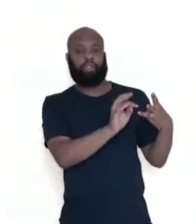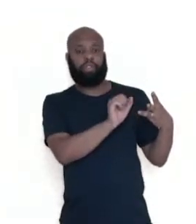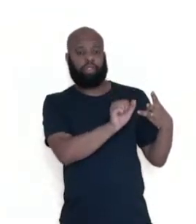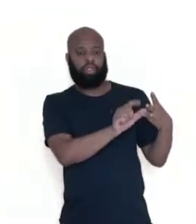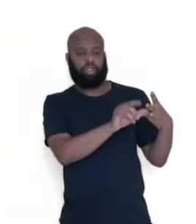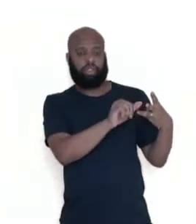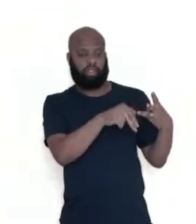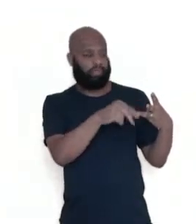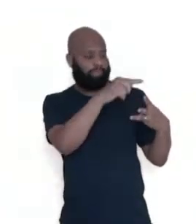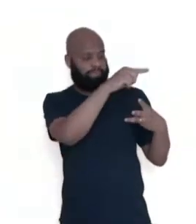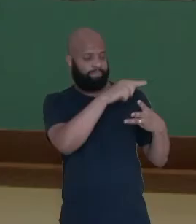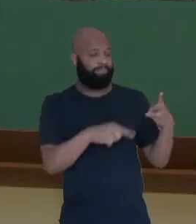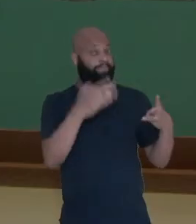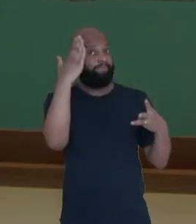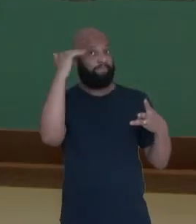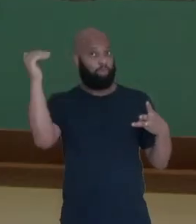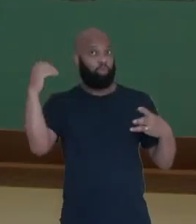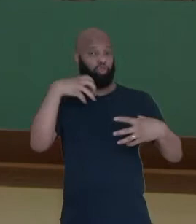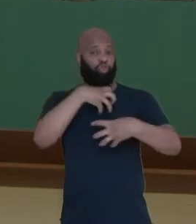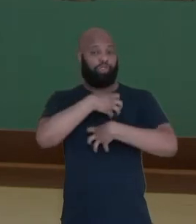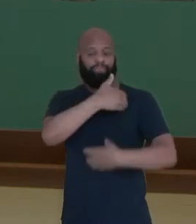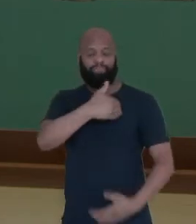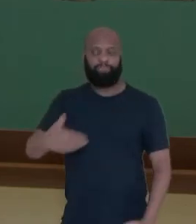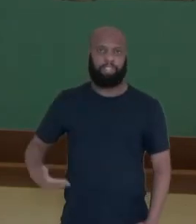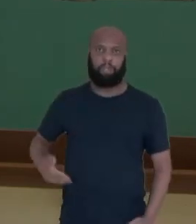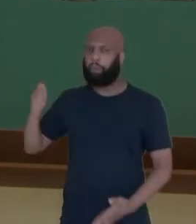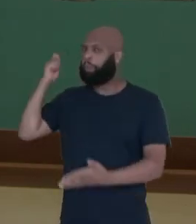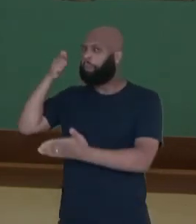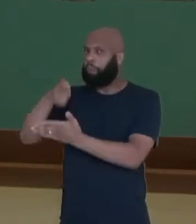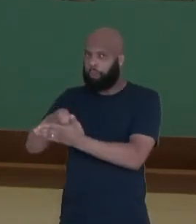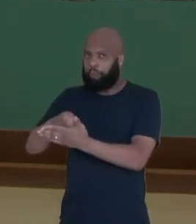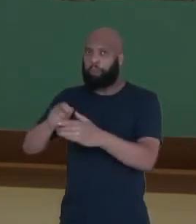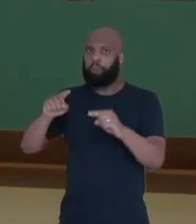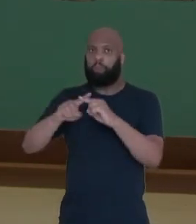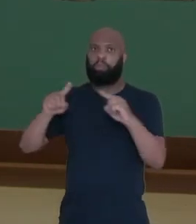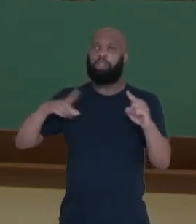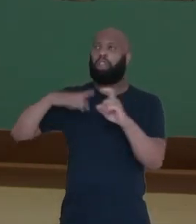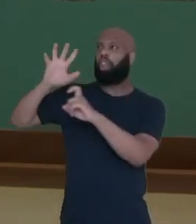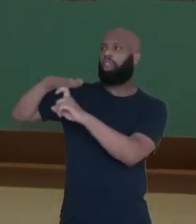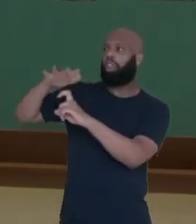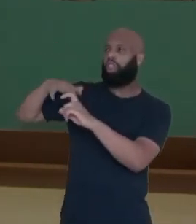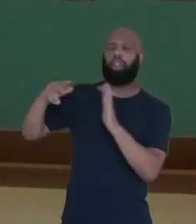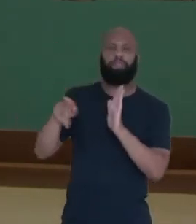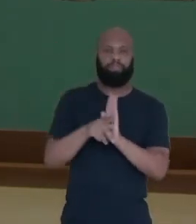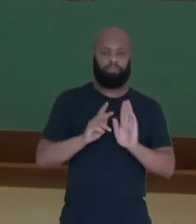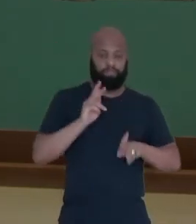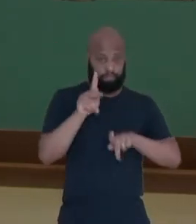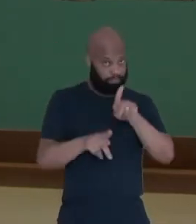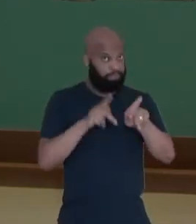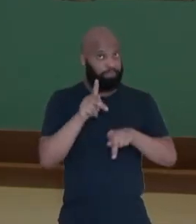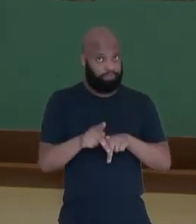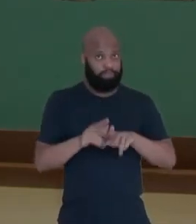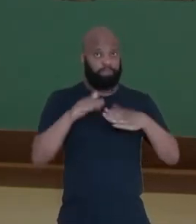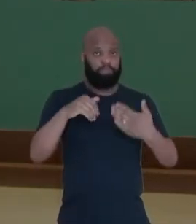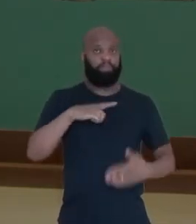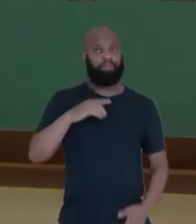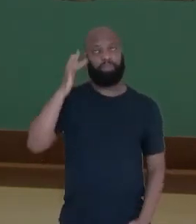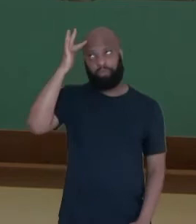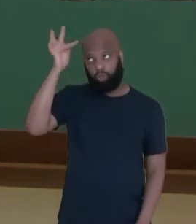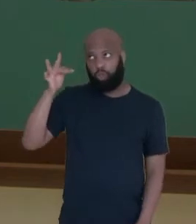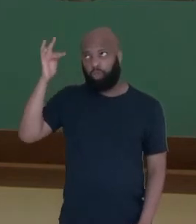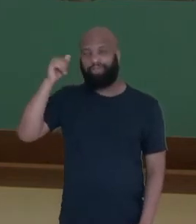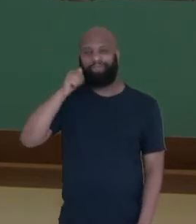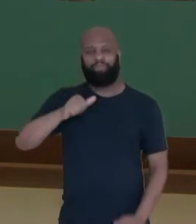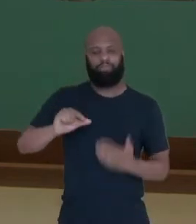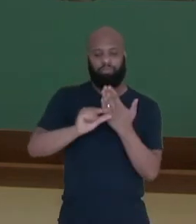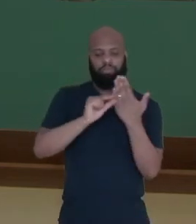bastante conhecidos que, de fato, eram venerados por grandes massas. Uma filósofa que vai tentar